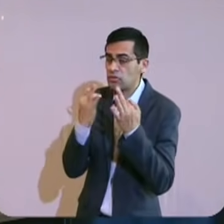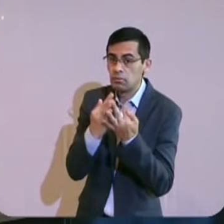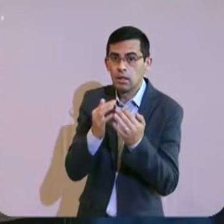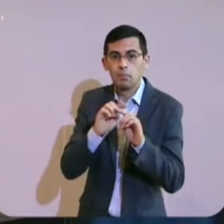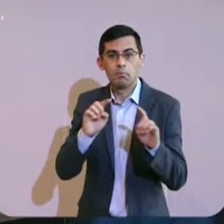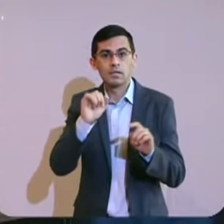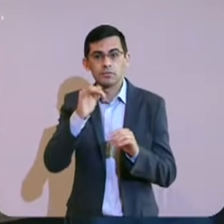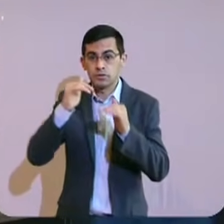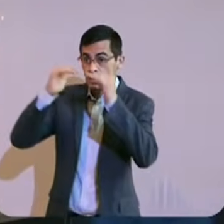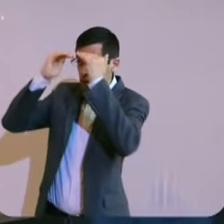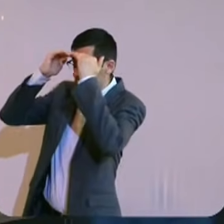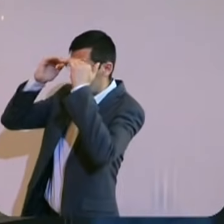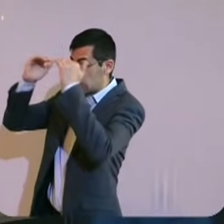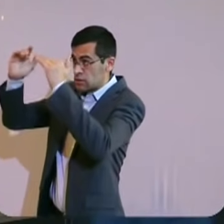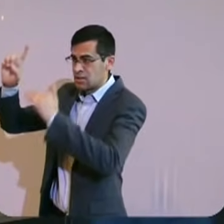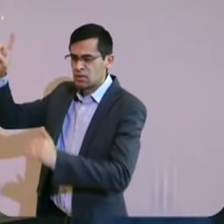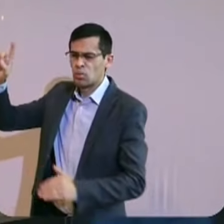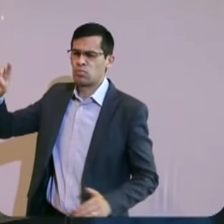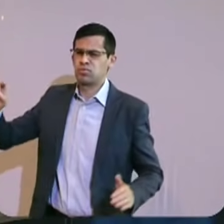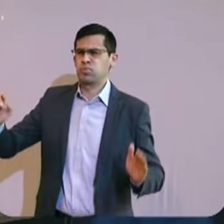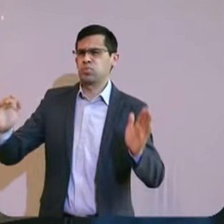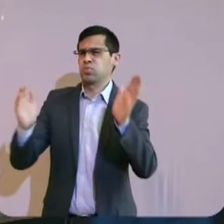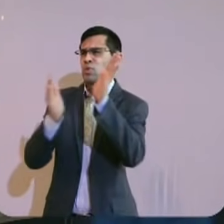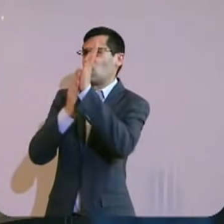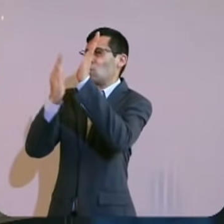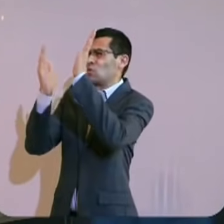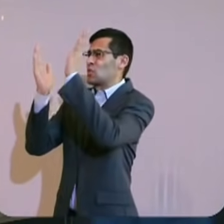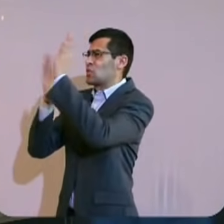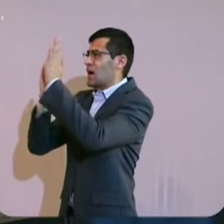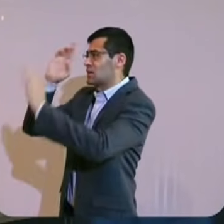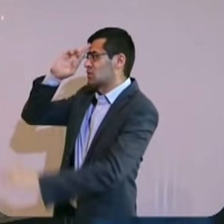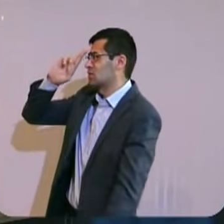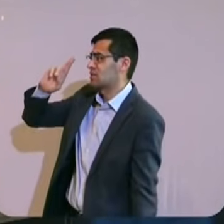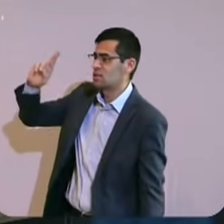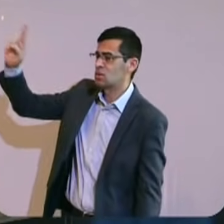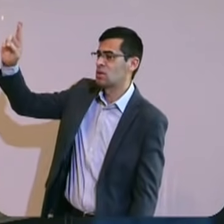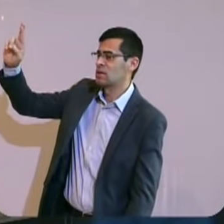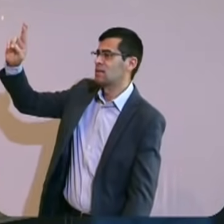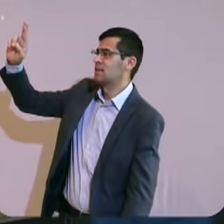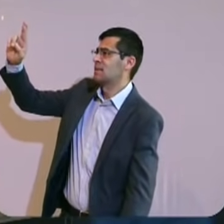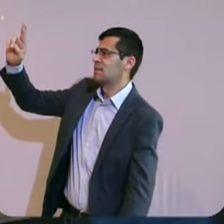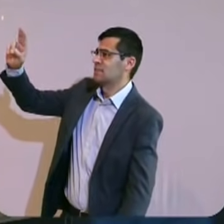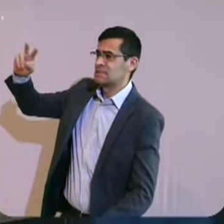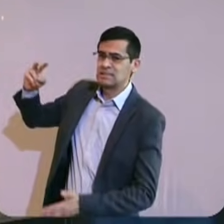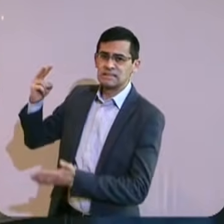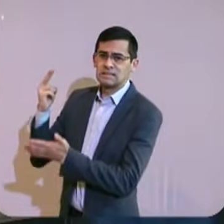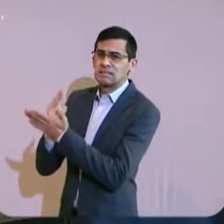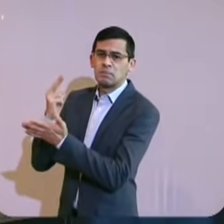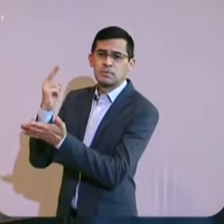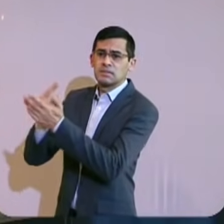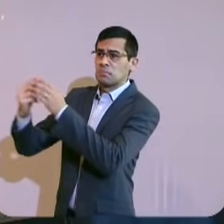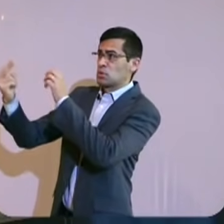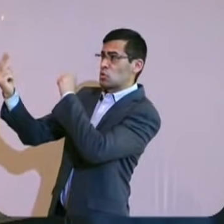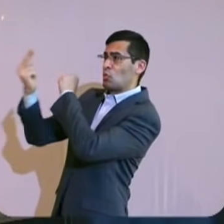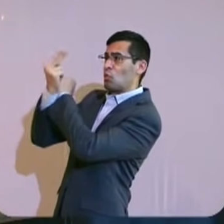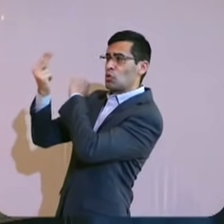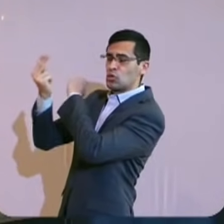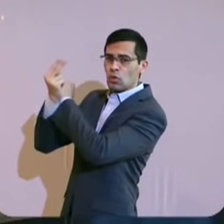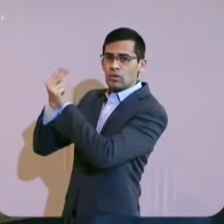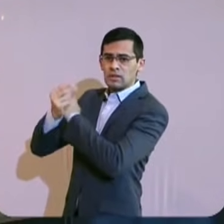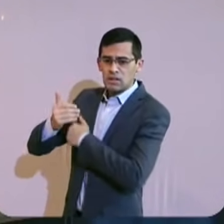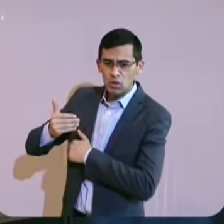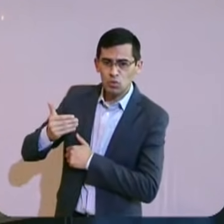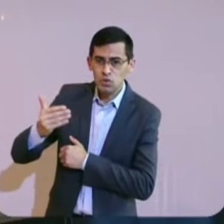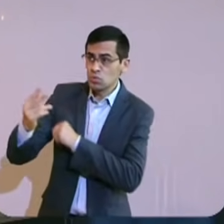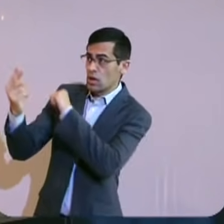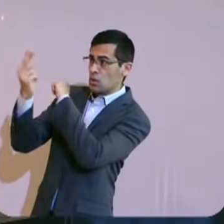se você for temente a Deus, você vai dizer: louvado seja o Senhor, que sempre me sustentou e que continua a